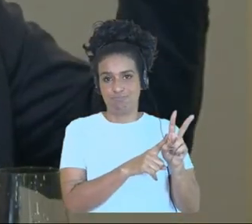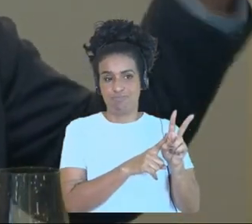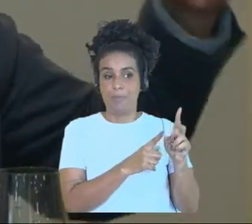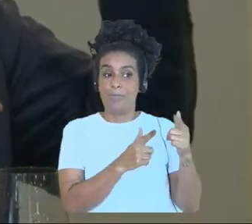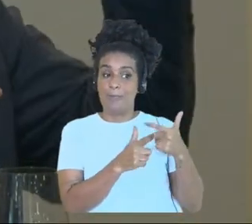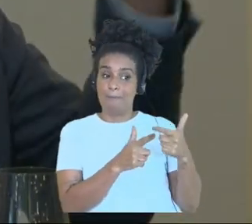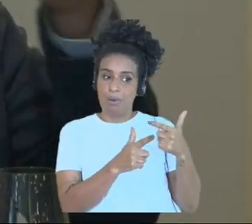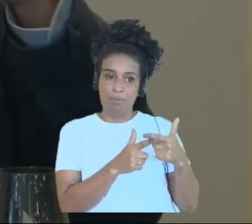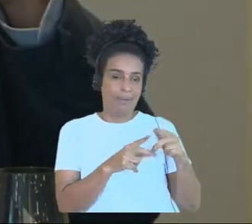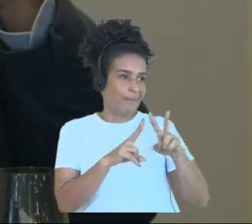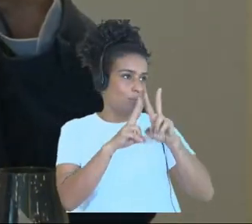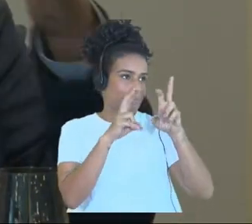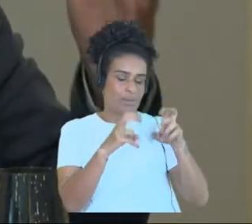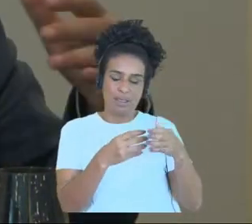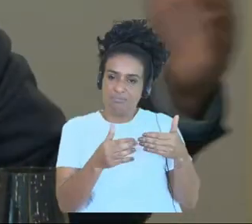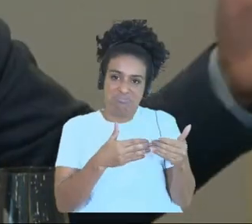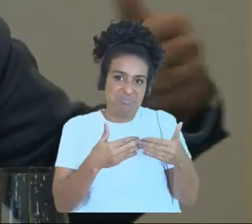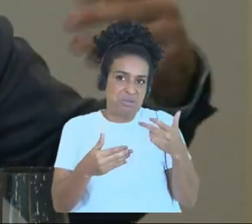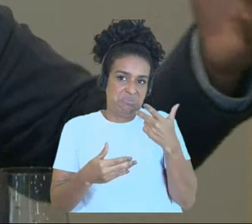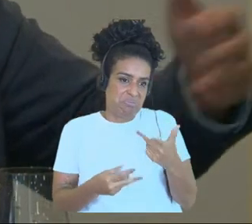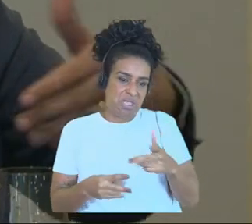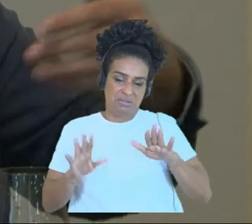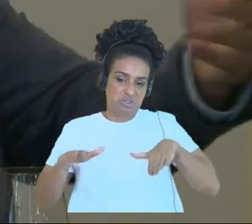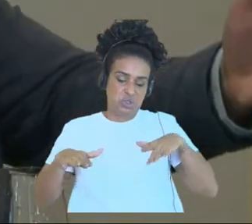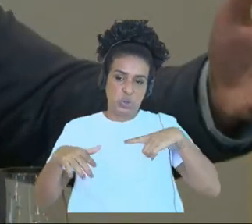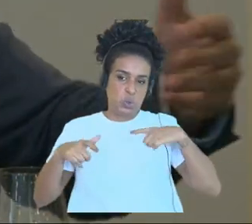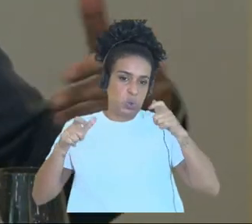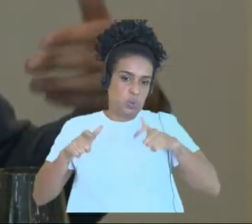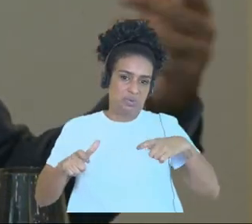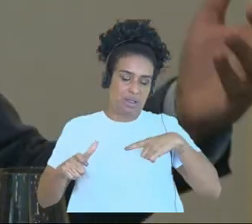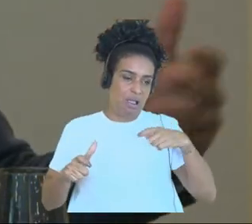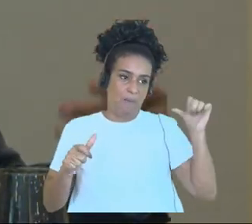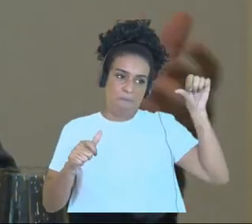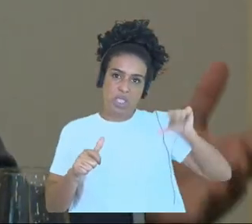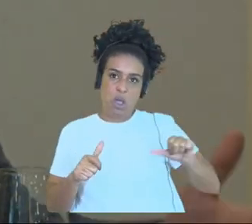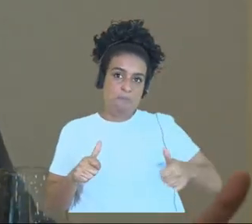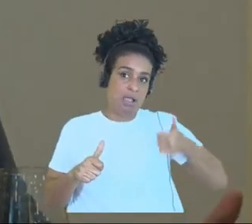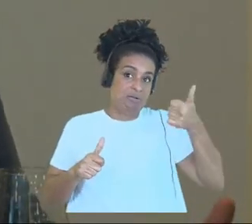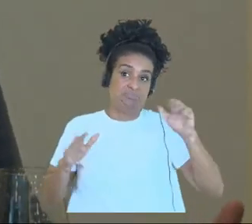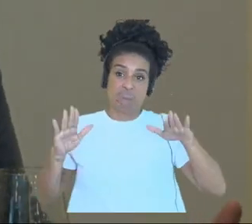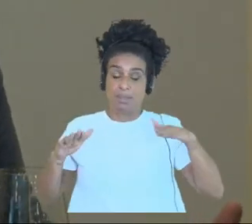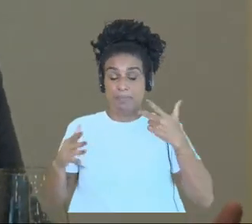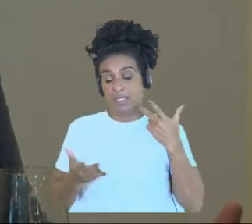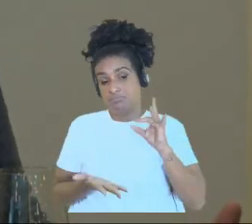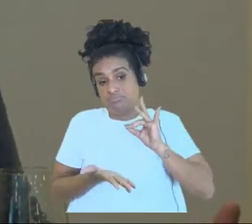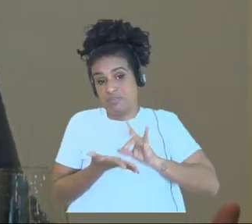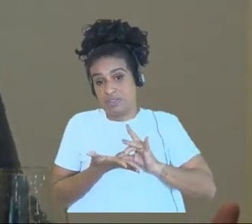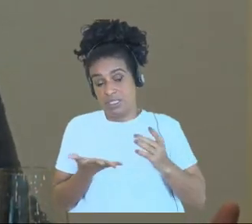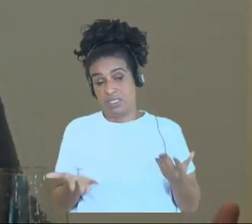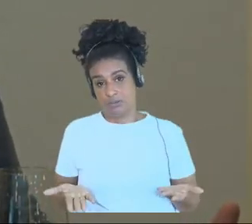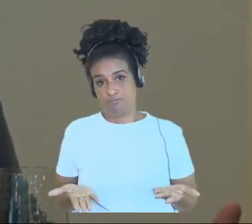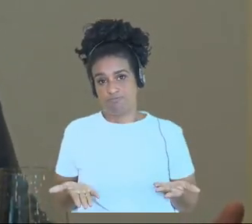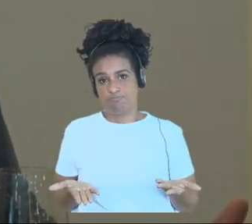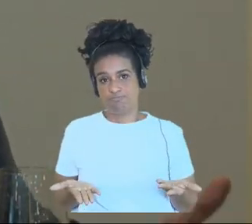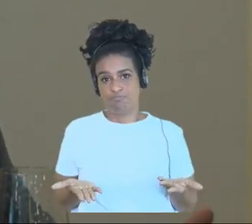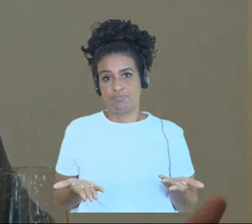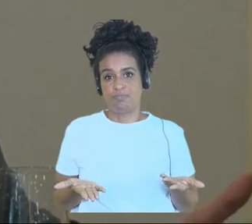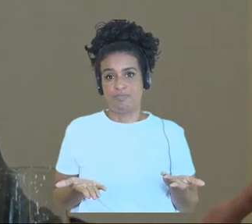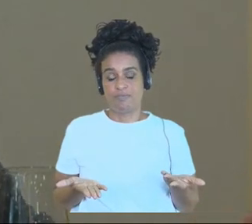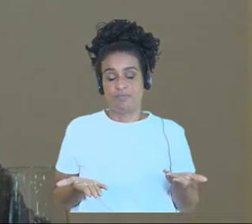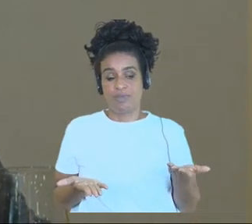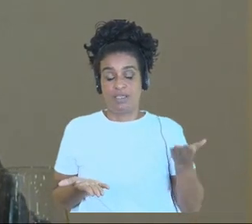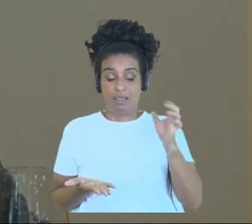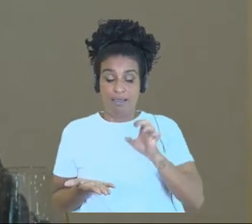Problema, questão, e, né, dependendo do lado onde você está, você vai achar aquilo pior ou melhor, mas a verdade é que a